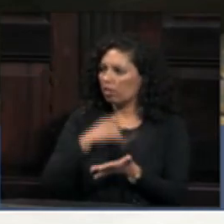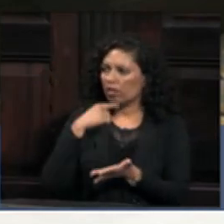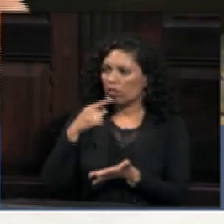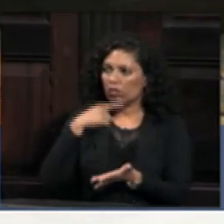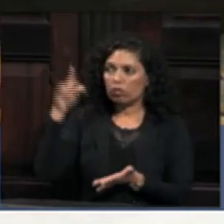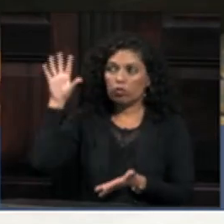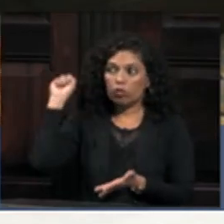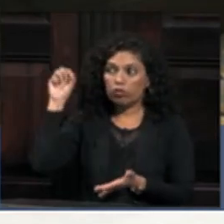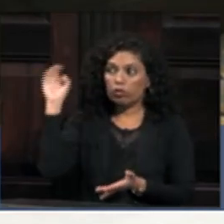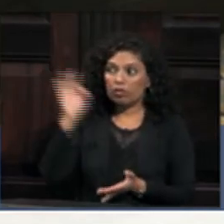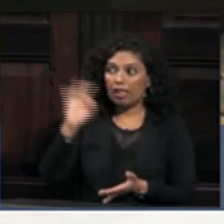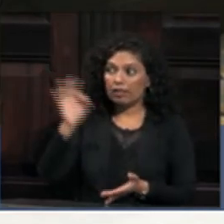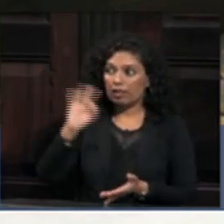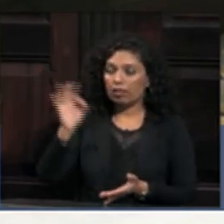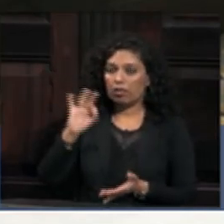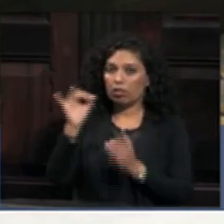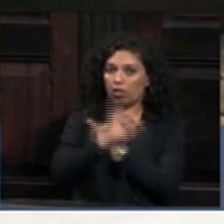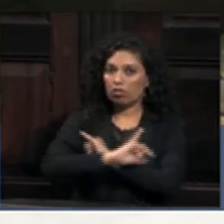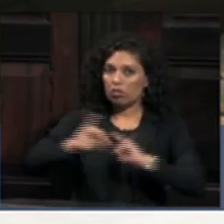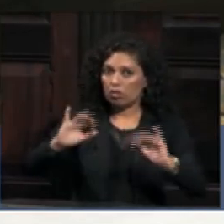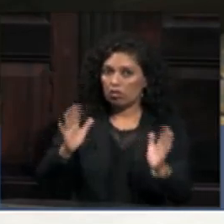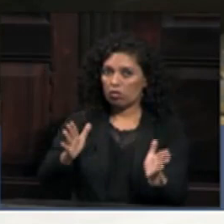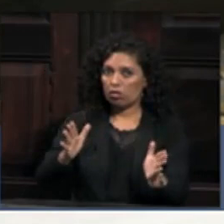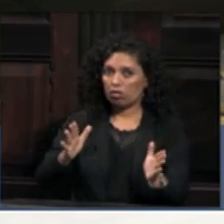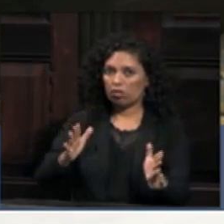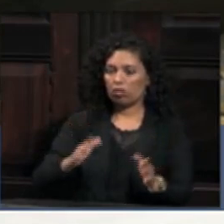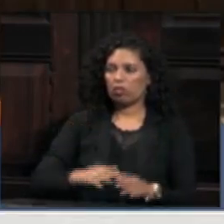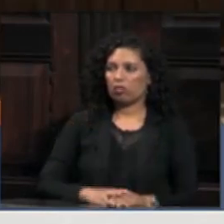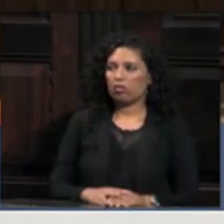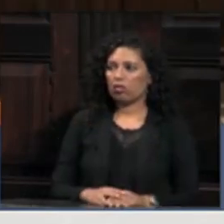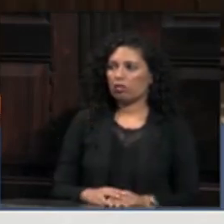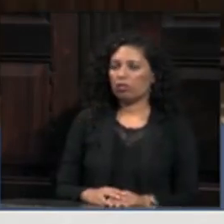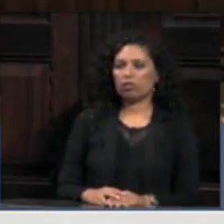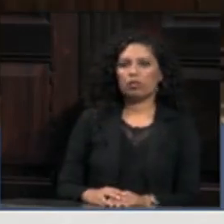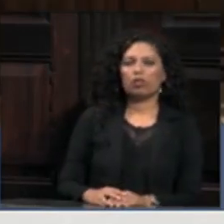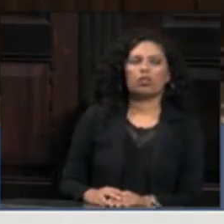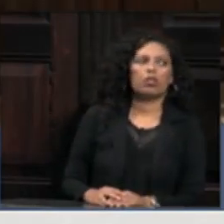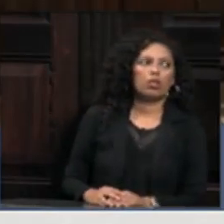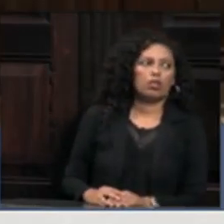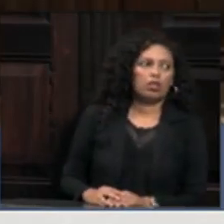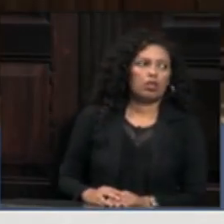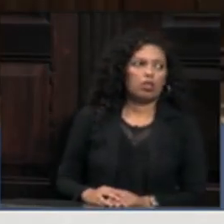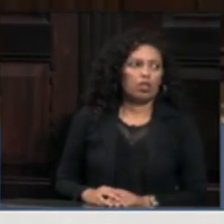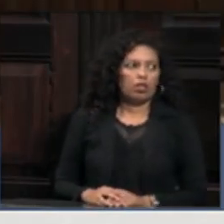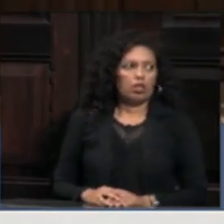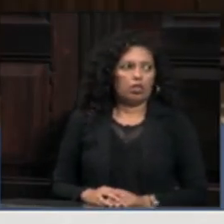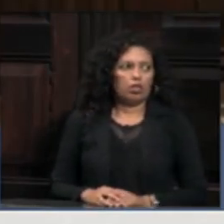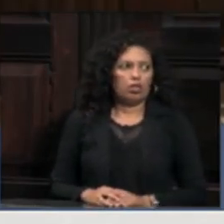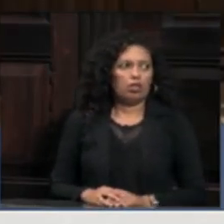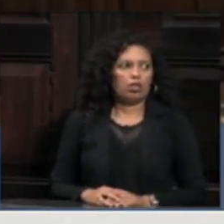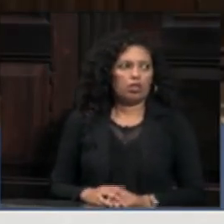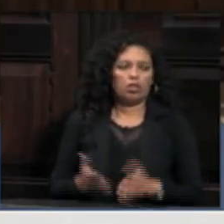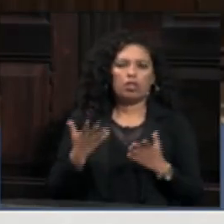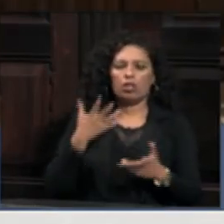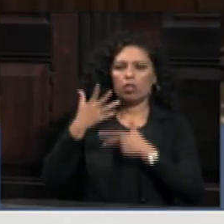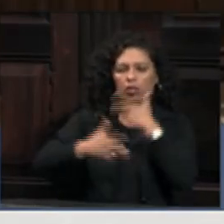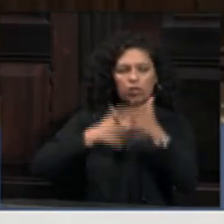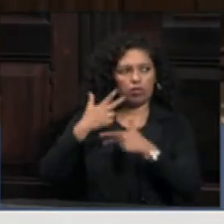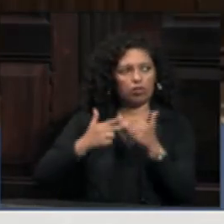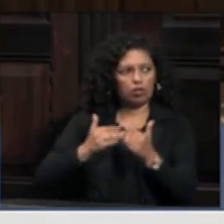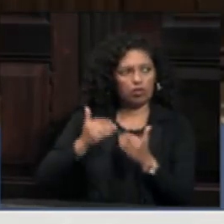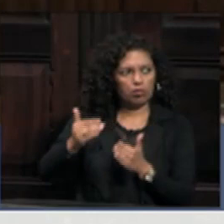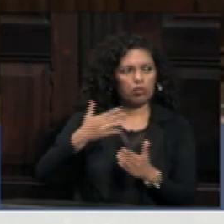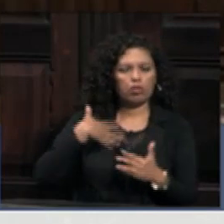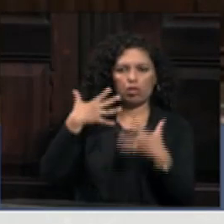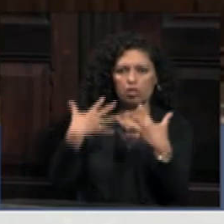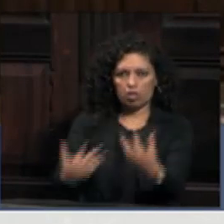esse caminho antes do final dessa legislatura. Obrigado pela sua parte, deputado Paulo Ramos. E desde já aceito